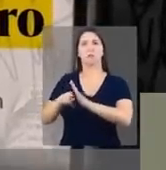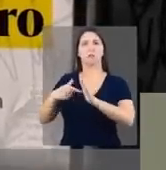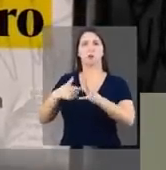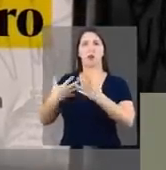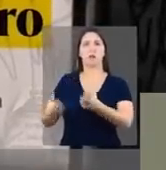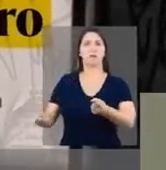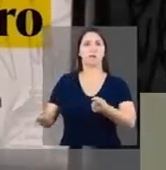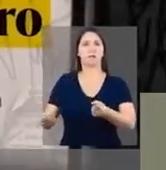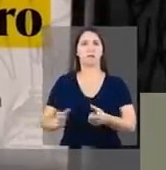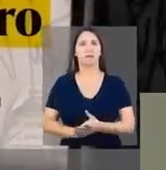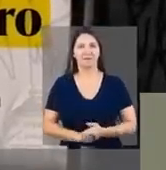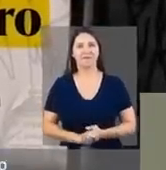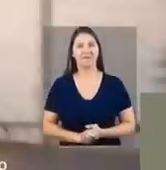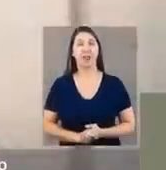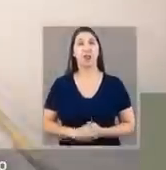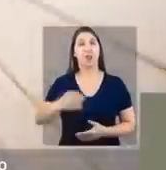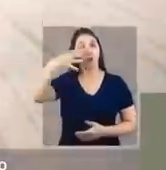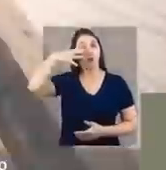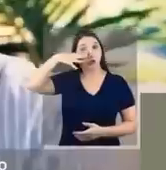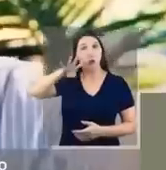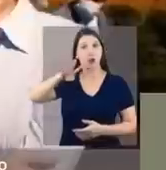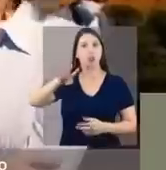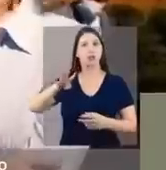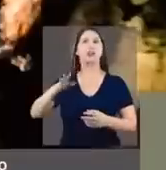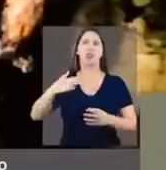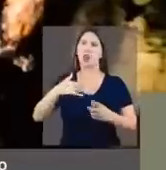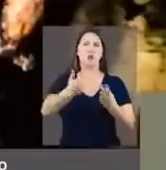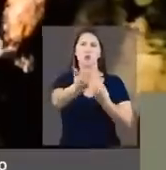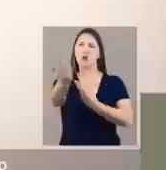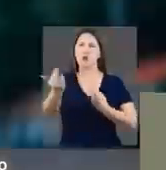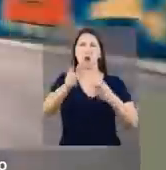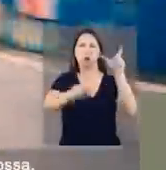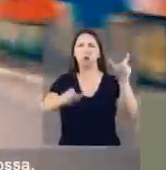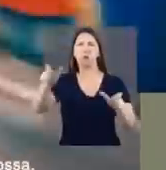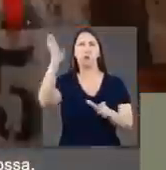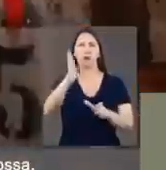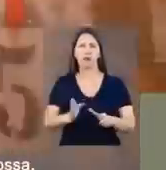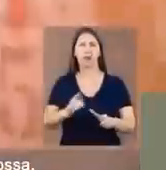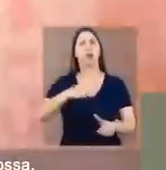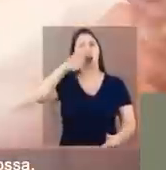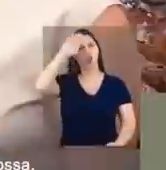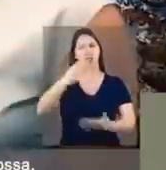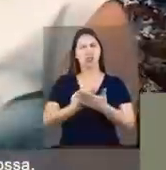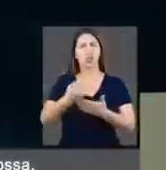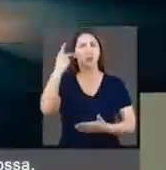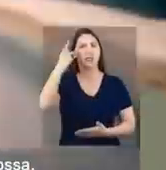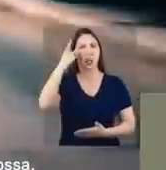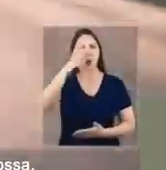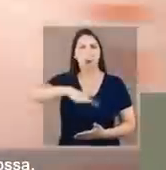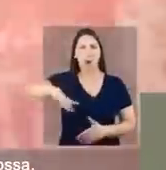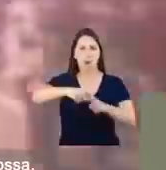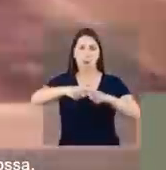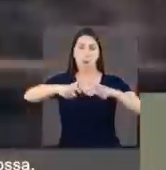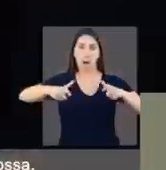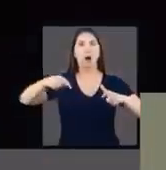seja investigado em esquemas de corrupção. A Joyce, que como tantos brasileiros e brasileiras de São Paulo, acredita que uma cidade com o tamanho